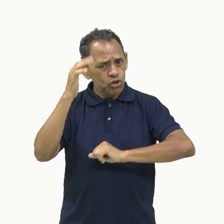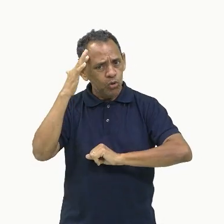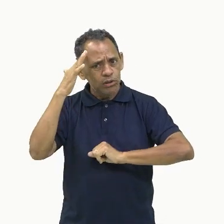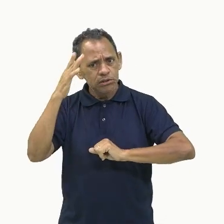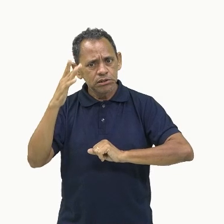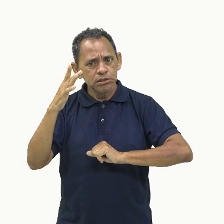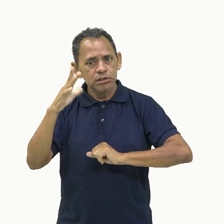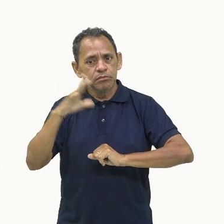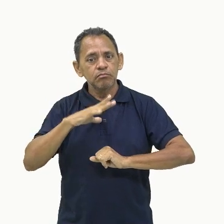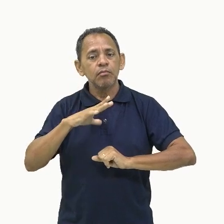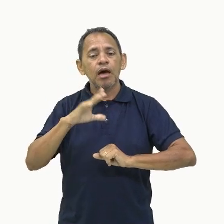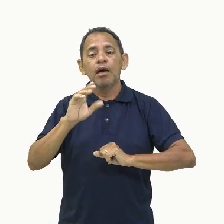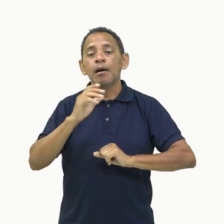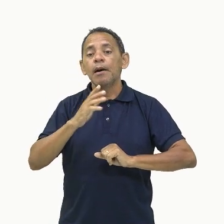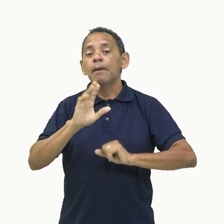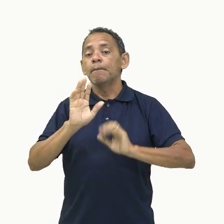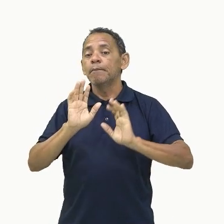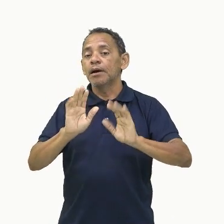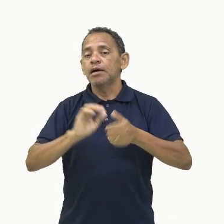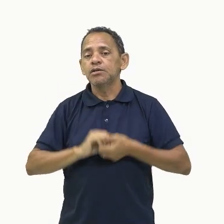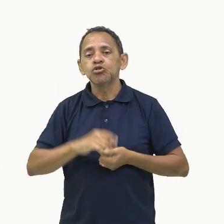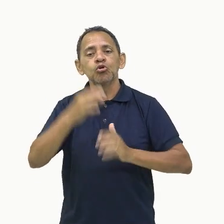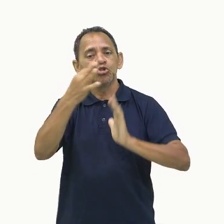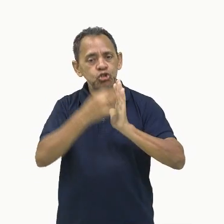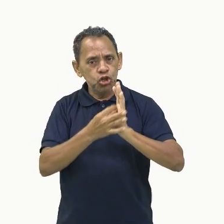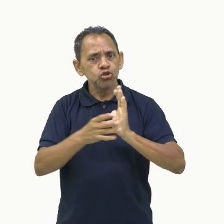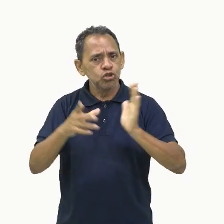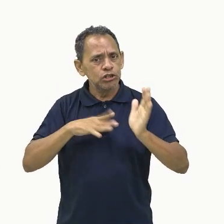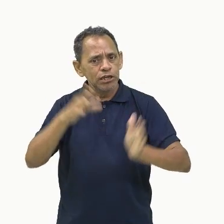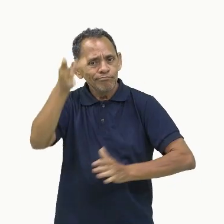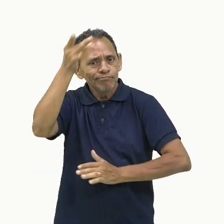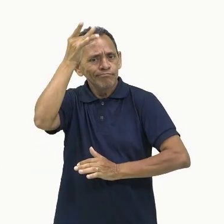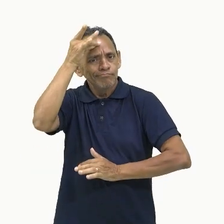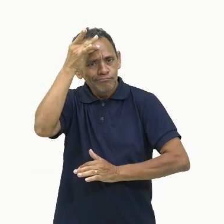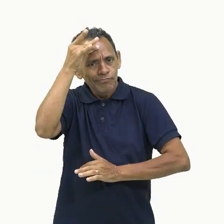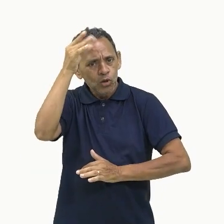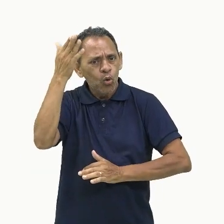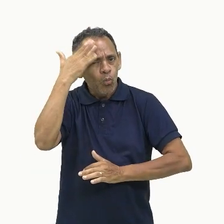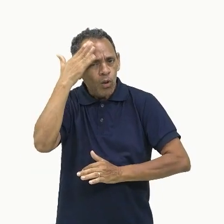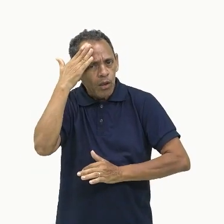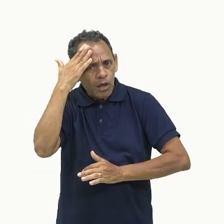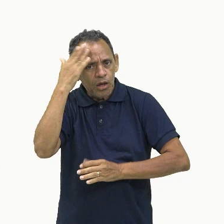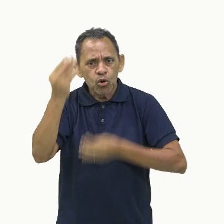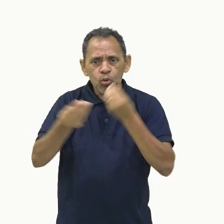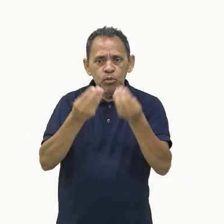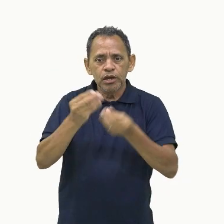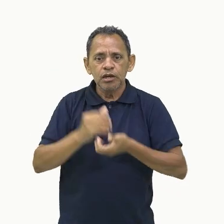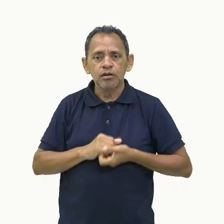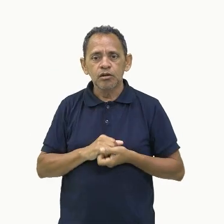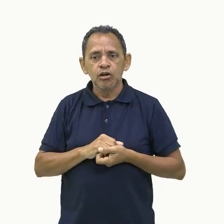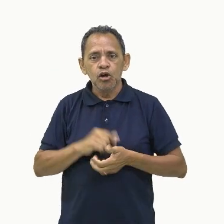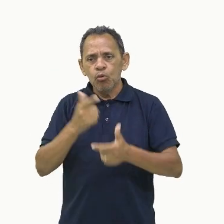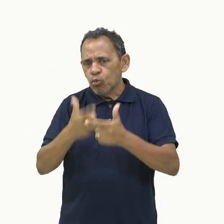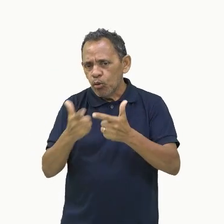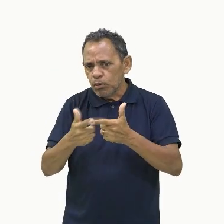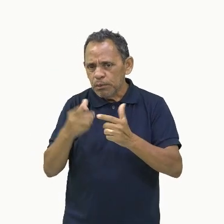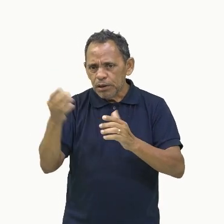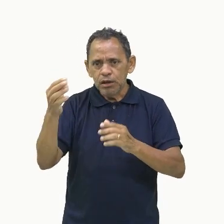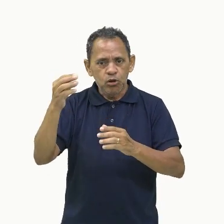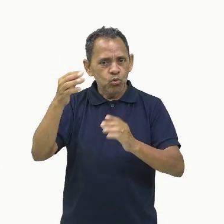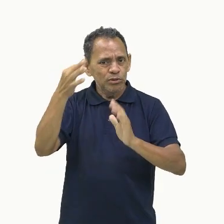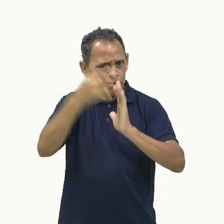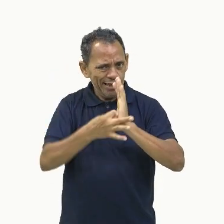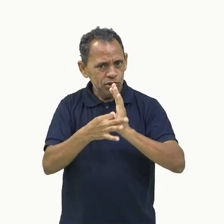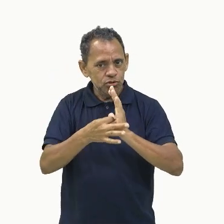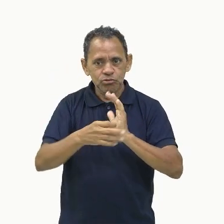texto está compreensível, né? Contextualmente, não foi comprometido. Então, de fato, temos